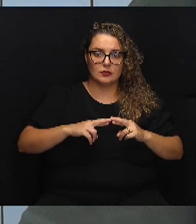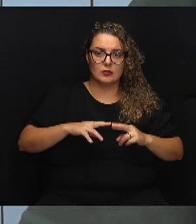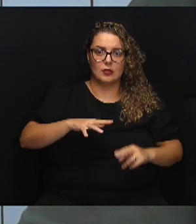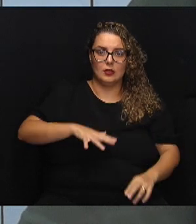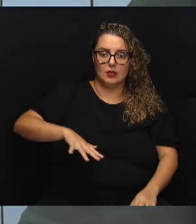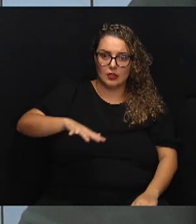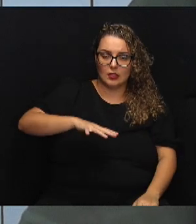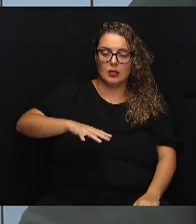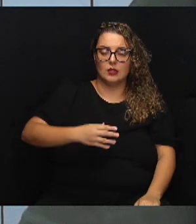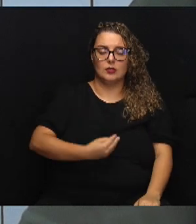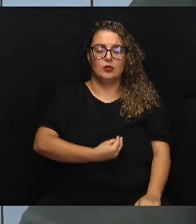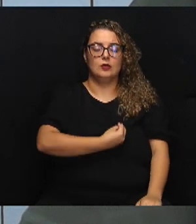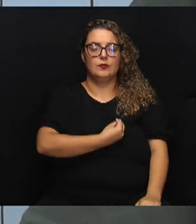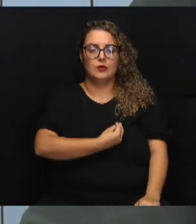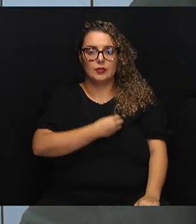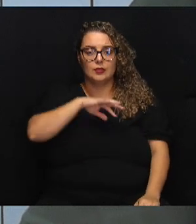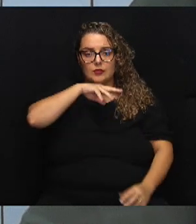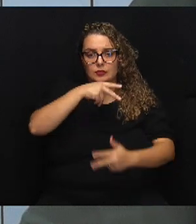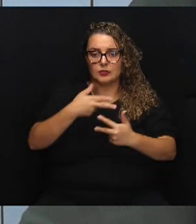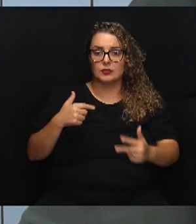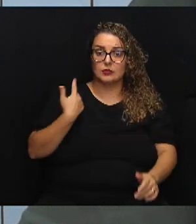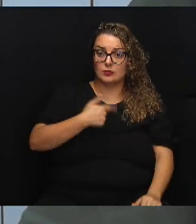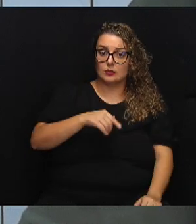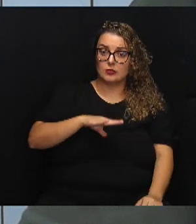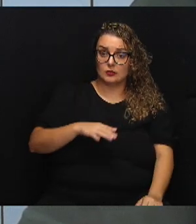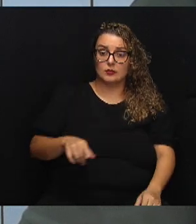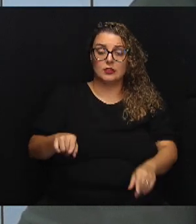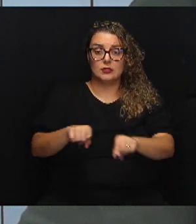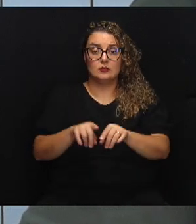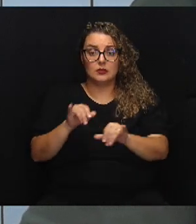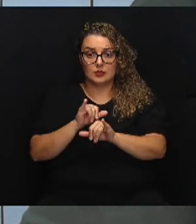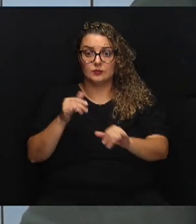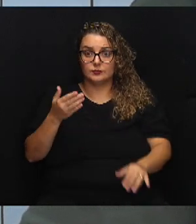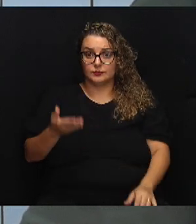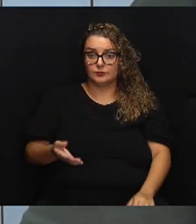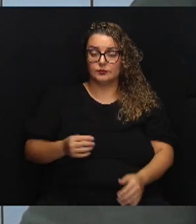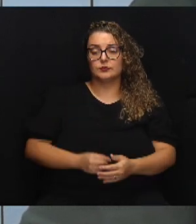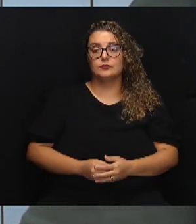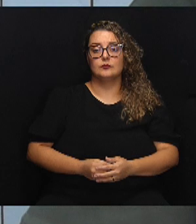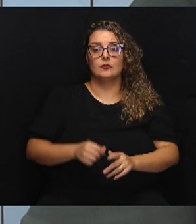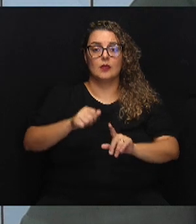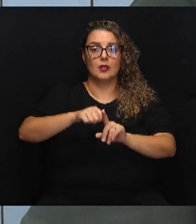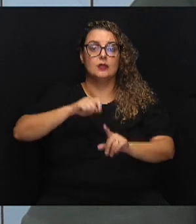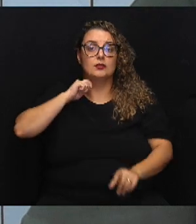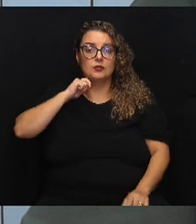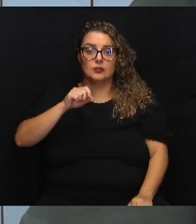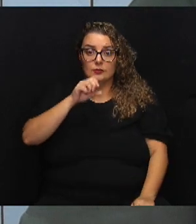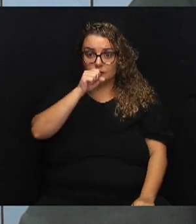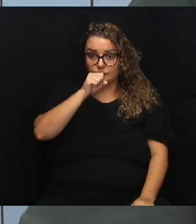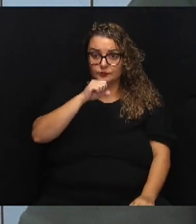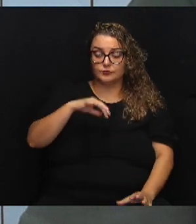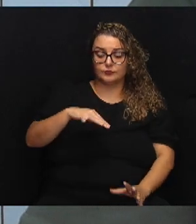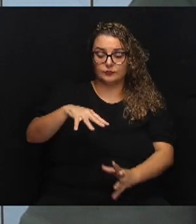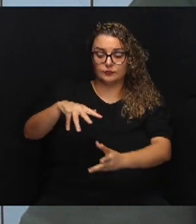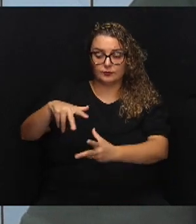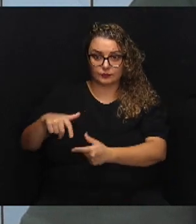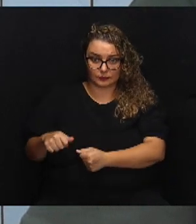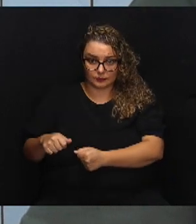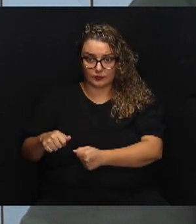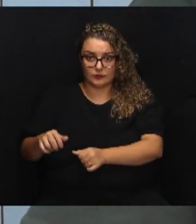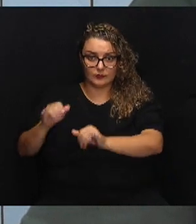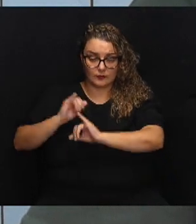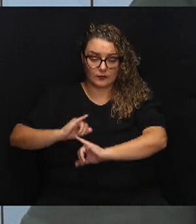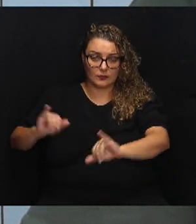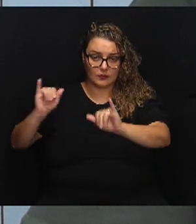dos animais aqui na nossa cidade. Mas dizer que esse Abril Laranja, ele é mundialmente